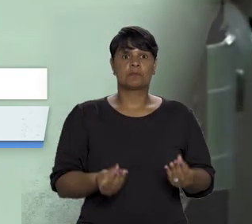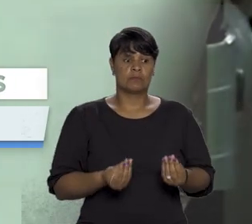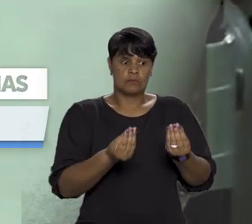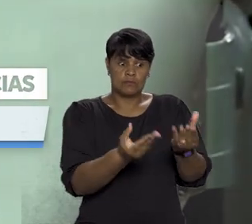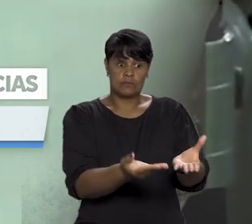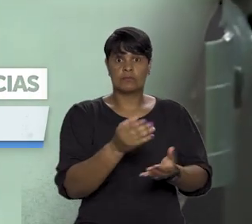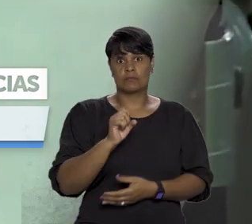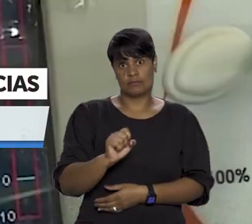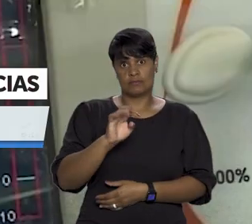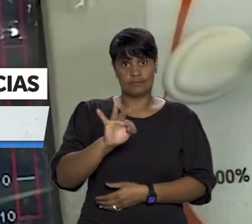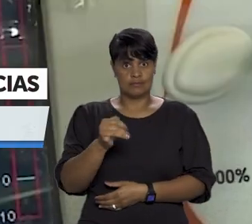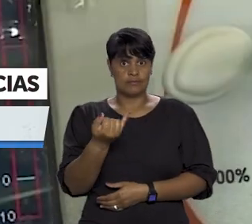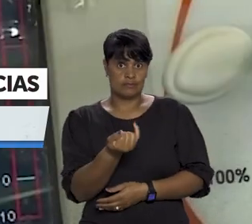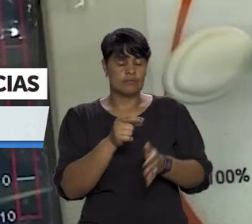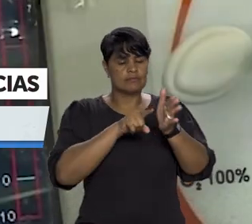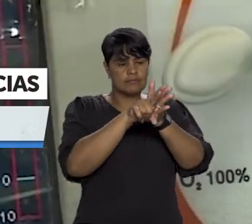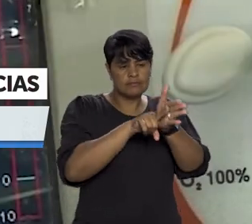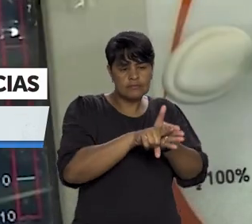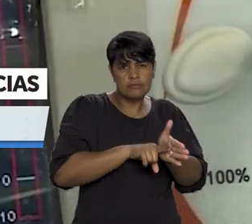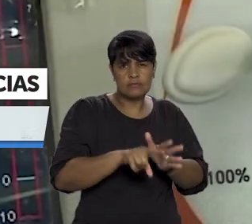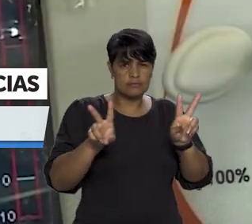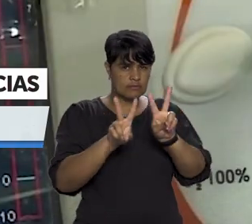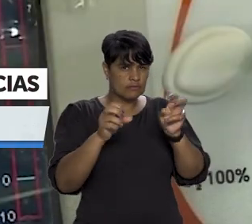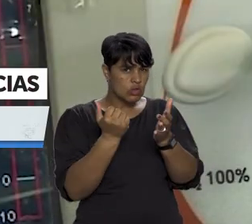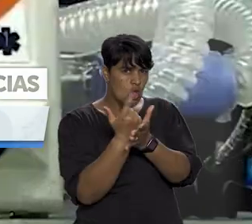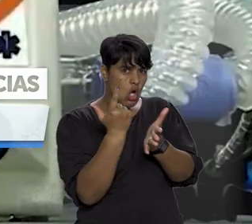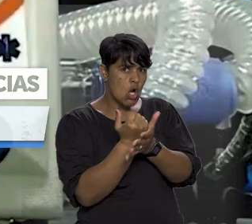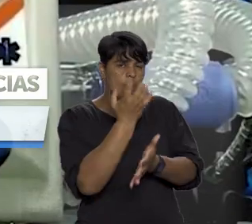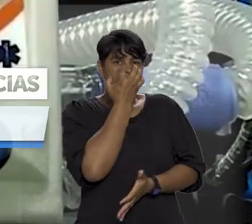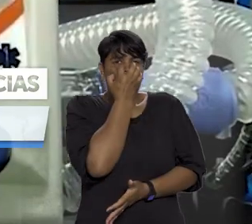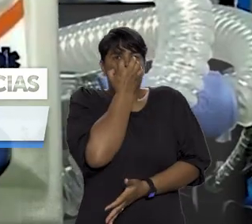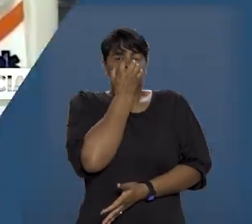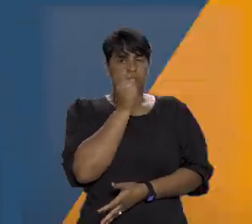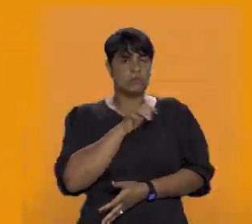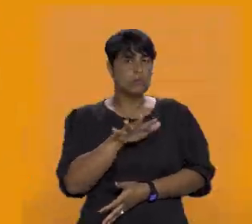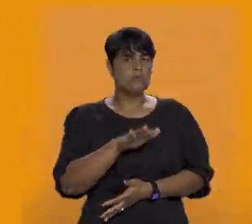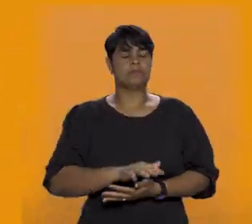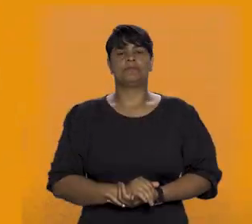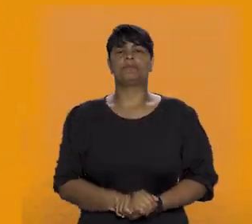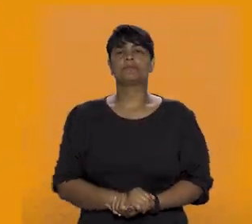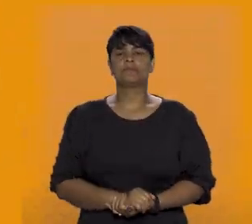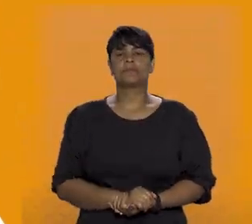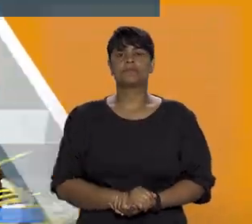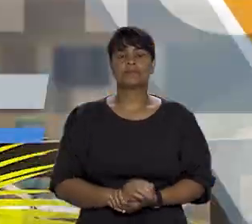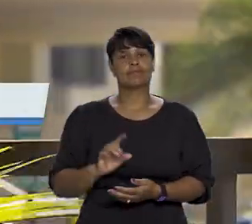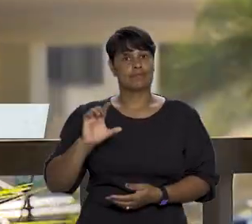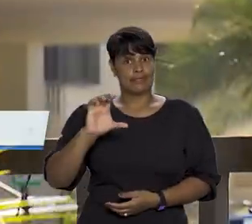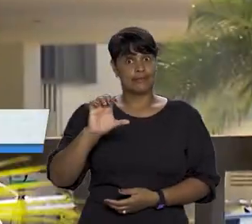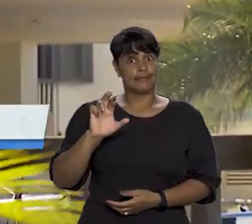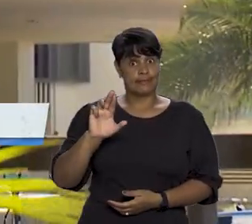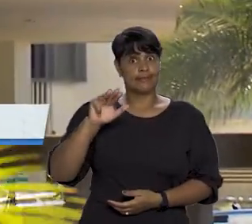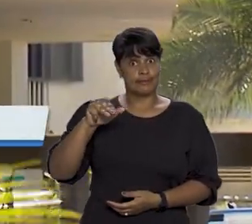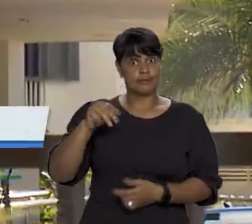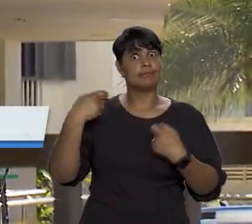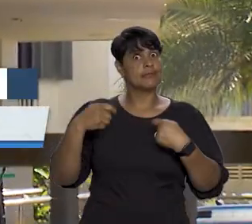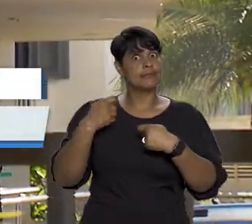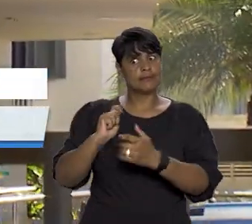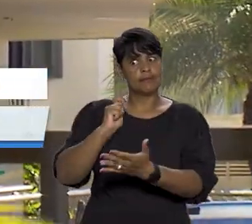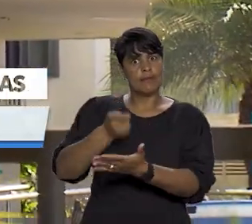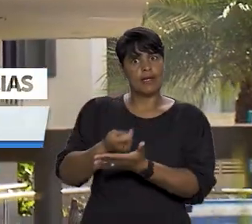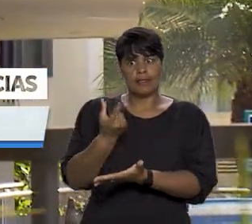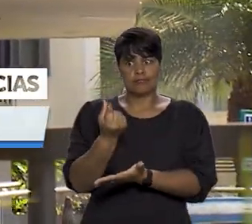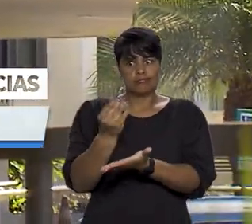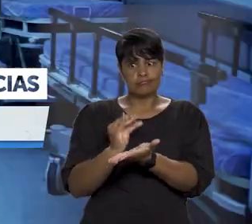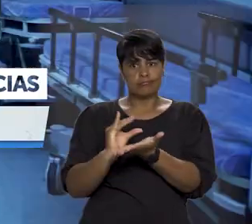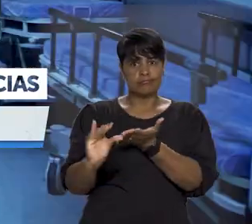STF investigação sobre compra de respiradores pelo consórcio Nordeste CRM deve indenizar vítima